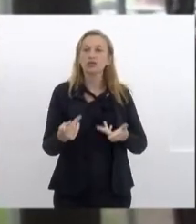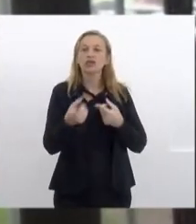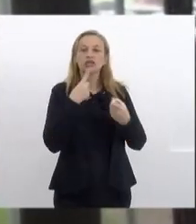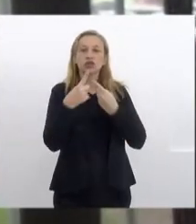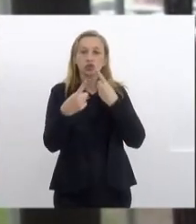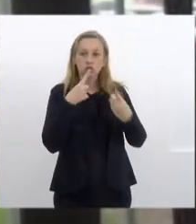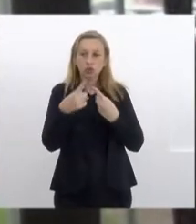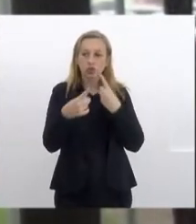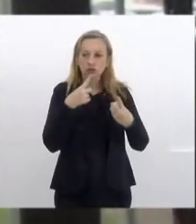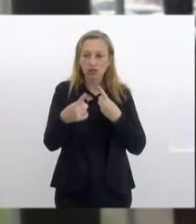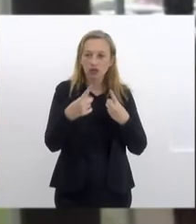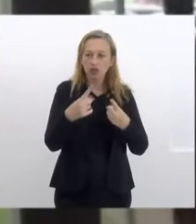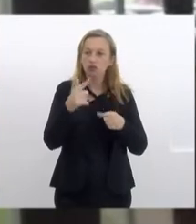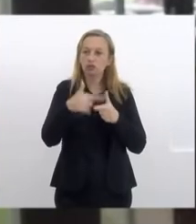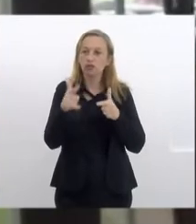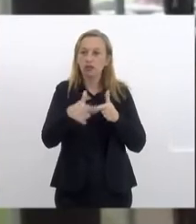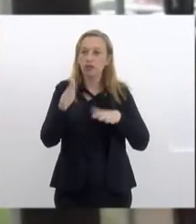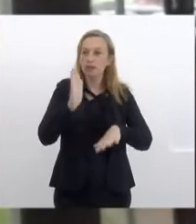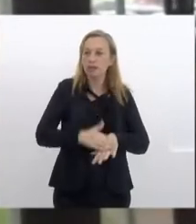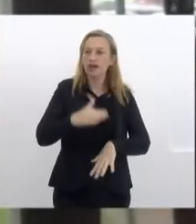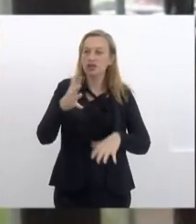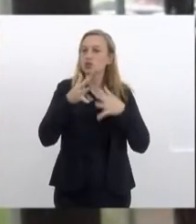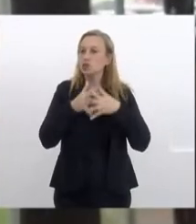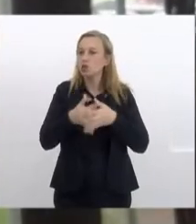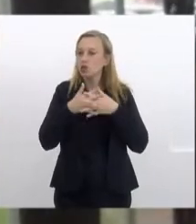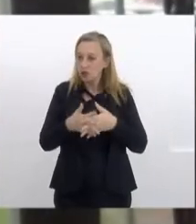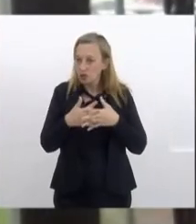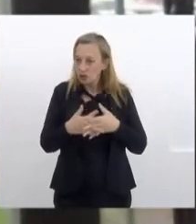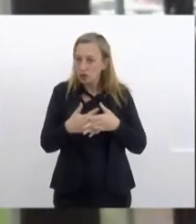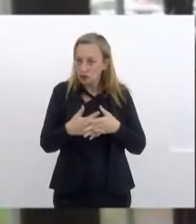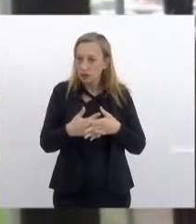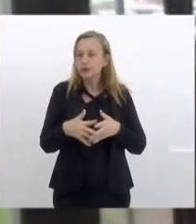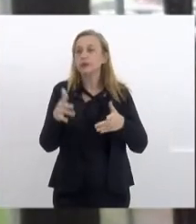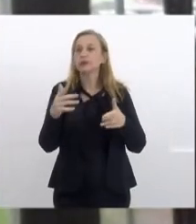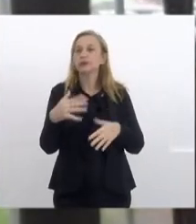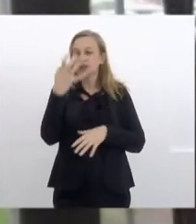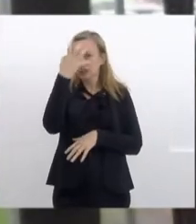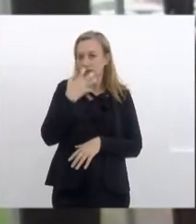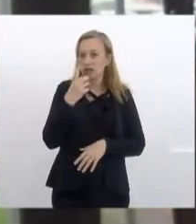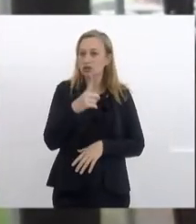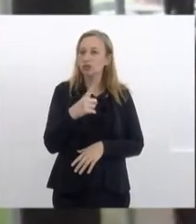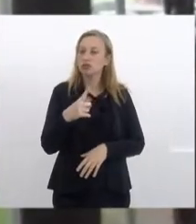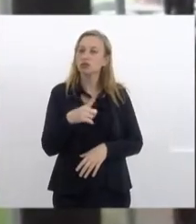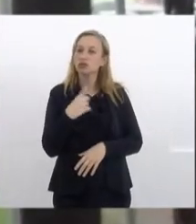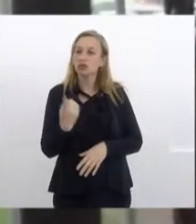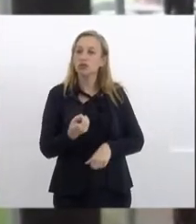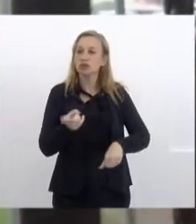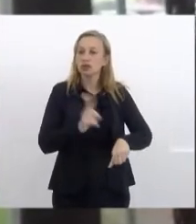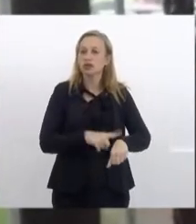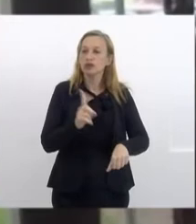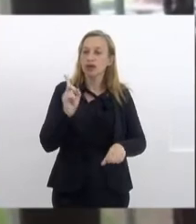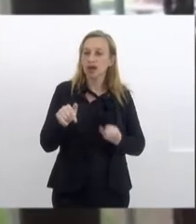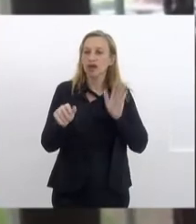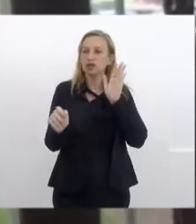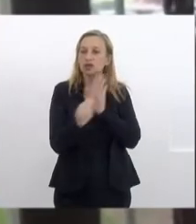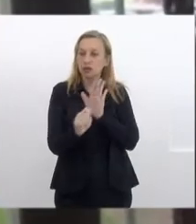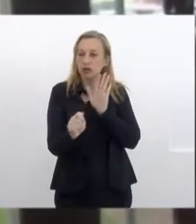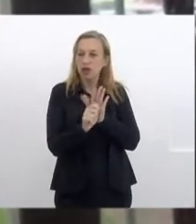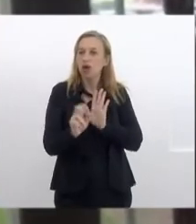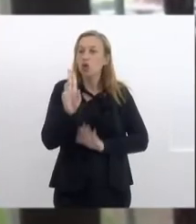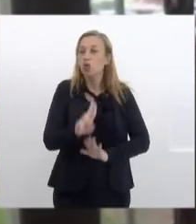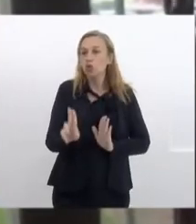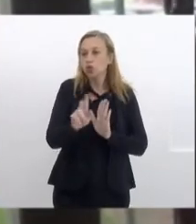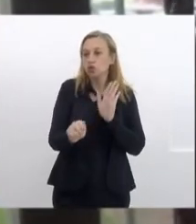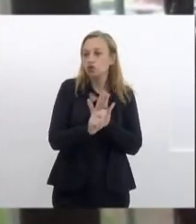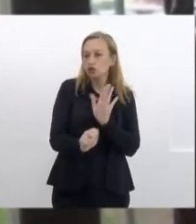debate sobre um dos problemas mais complexos e cruciais do nosso tempo, né, que são as drogas. E o uso de